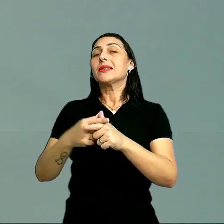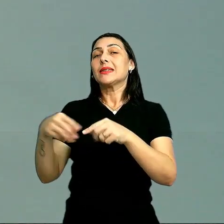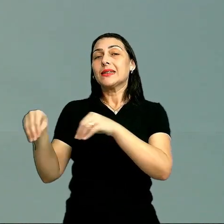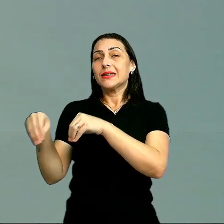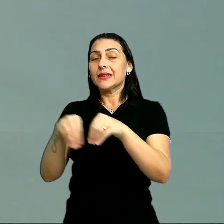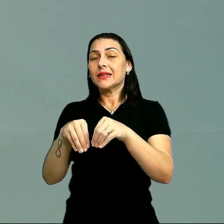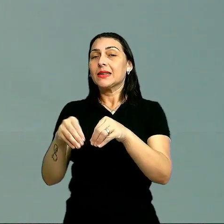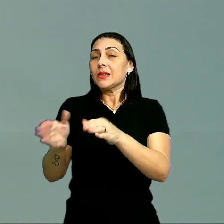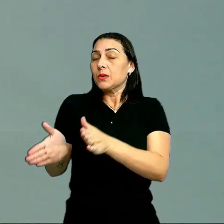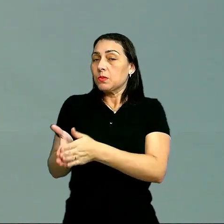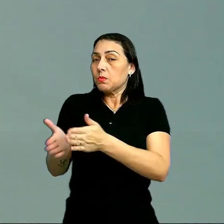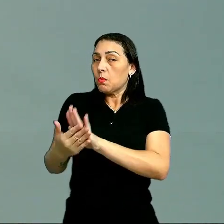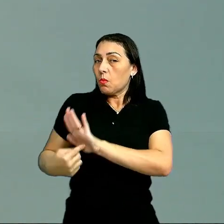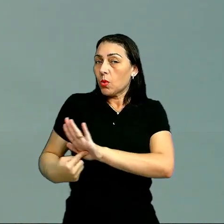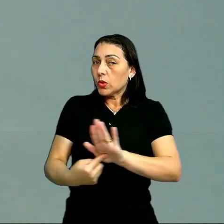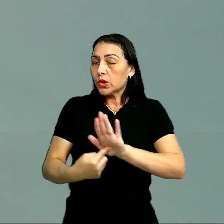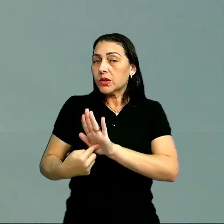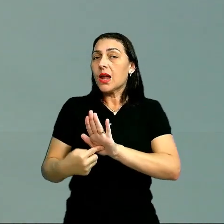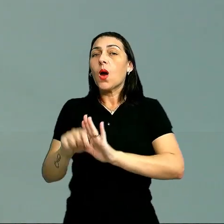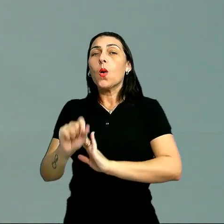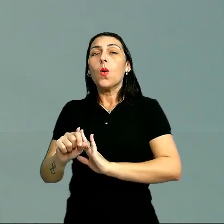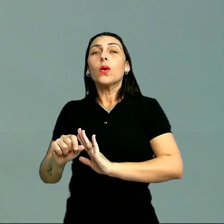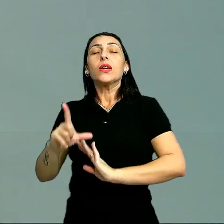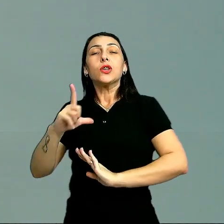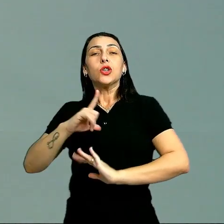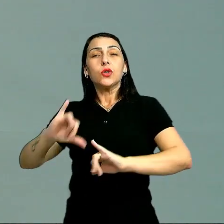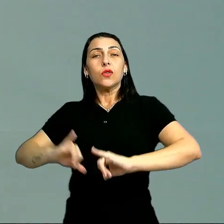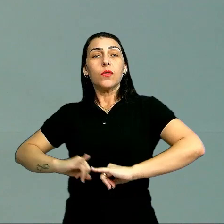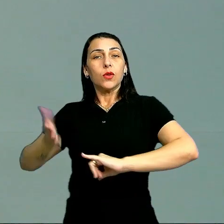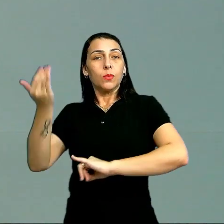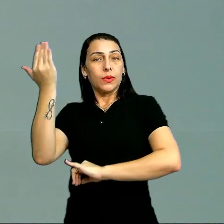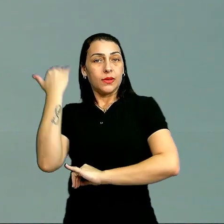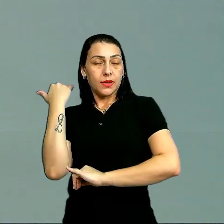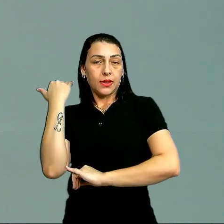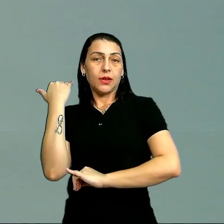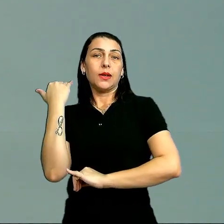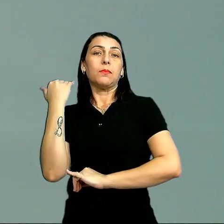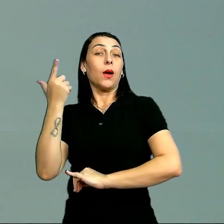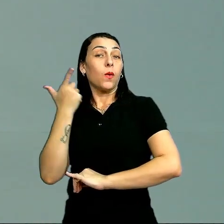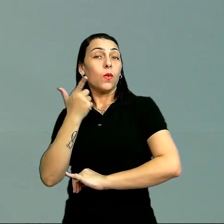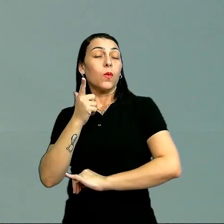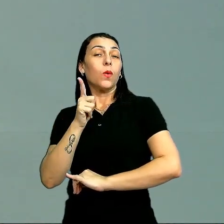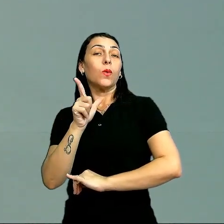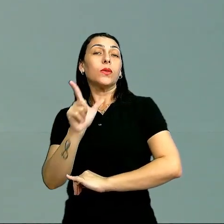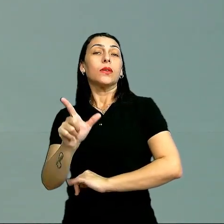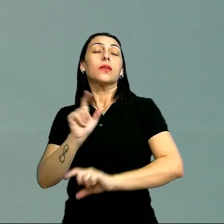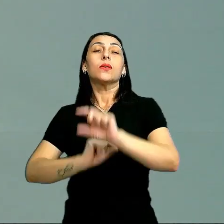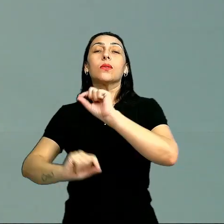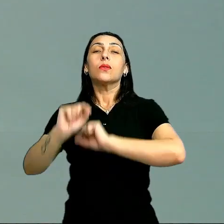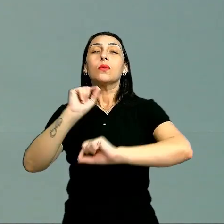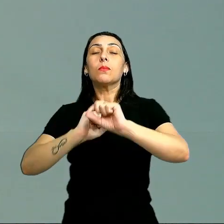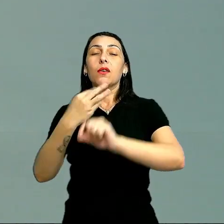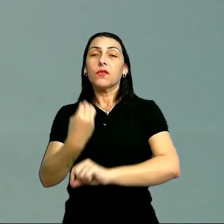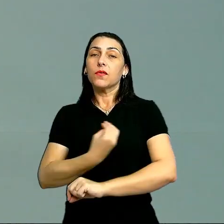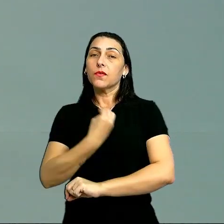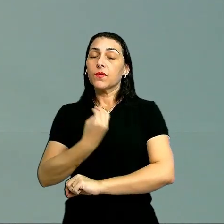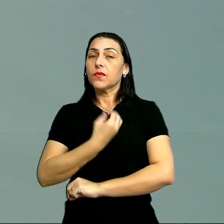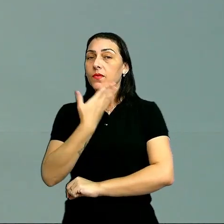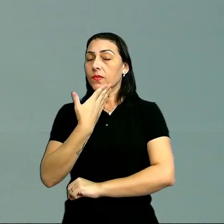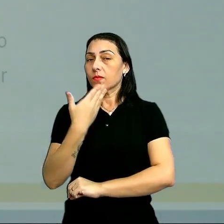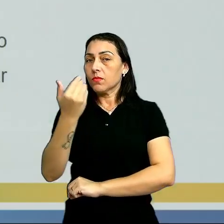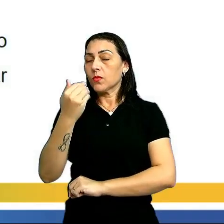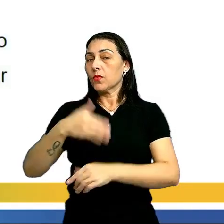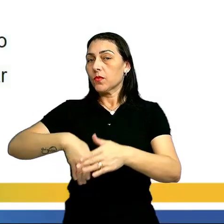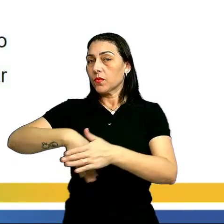transpor a miséria, transpor todo o sofrimento que eles viveram para alcançar uma vida melhor através